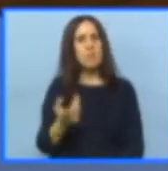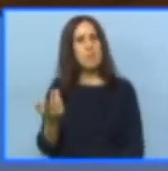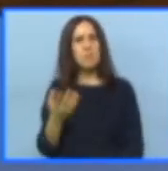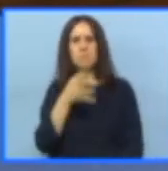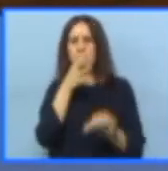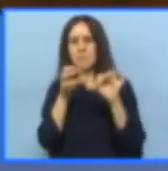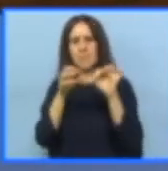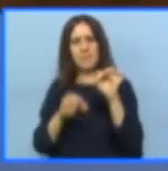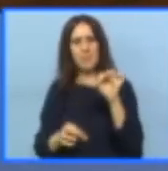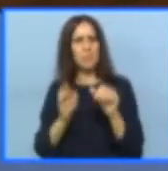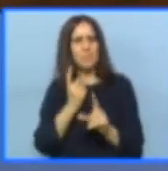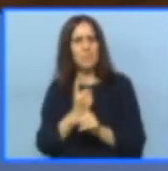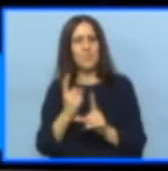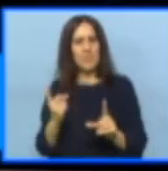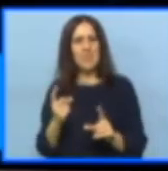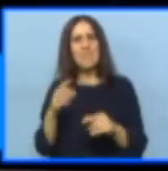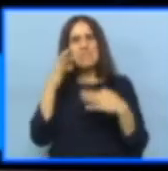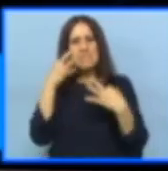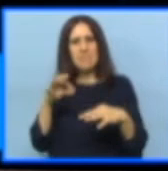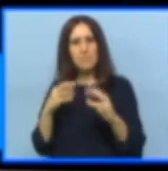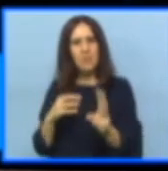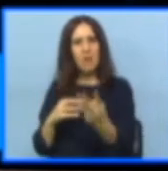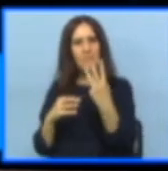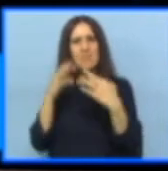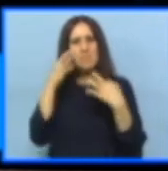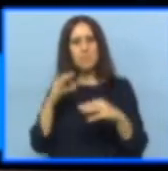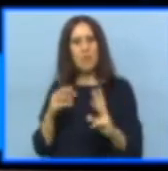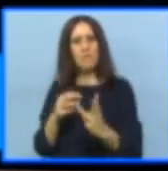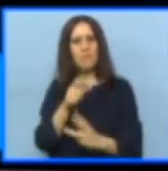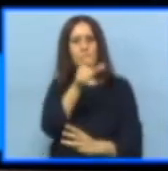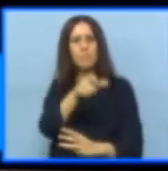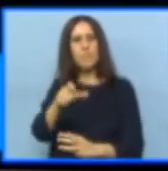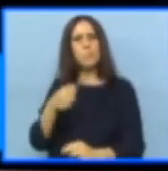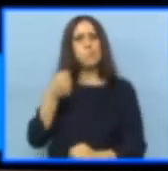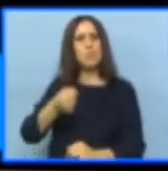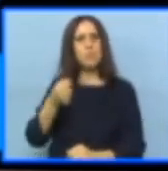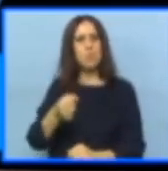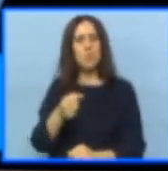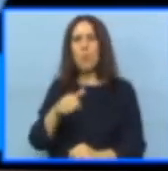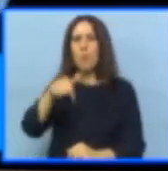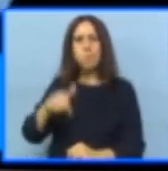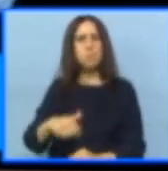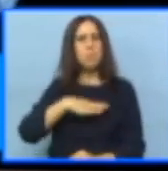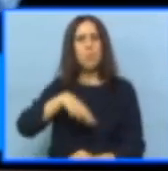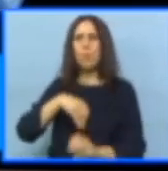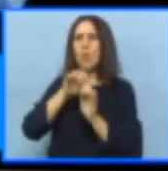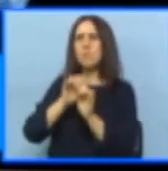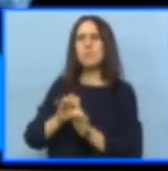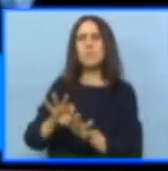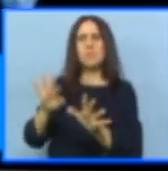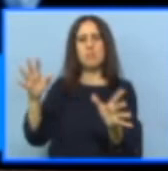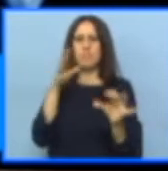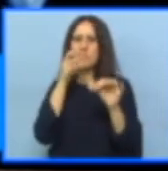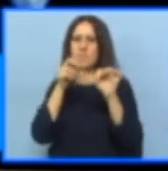sido transmitida a três simples pastorinhos e que rapidamente incendiaram o mundo com a sua